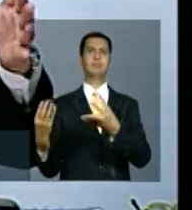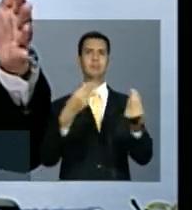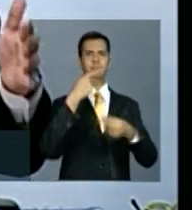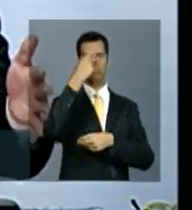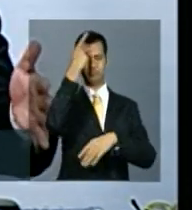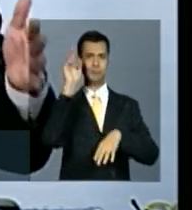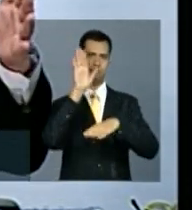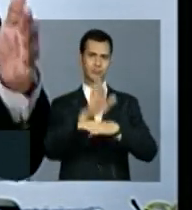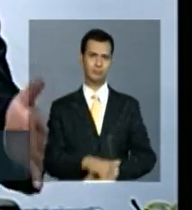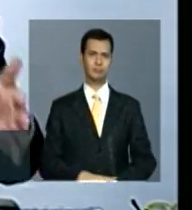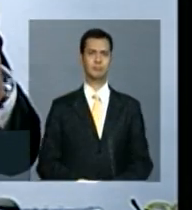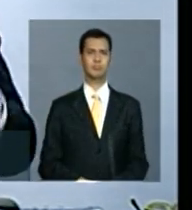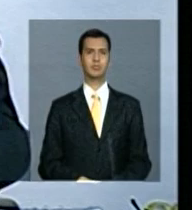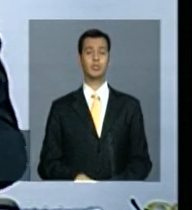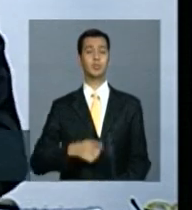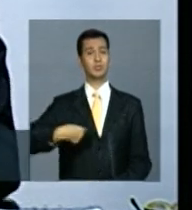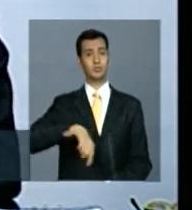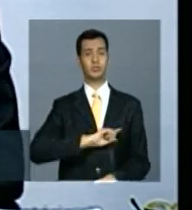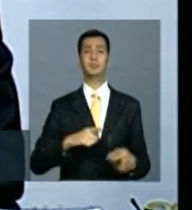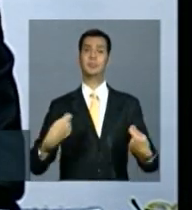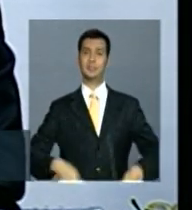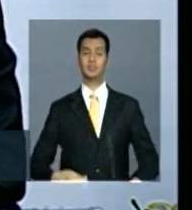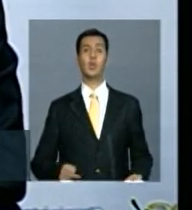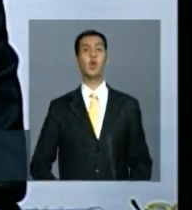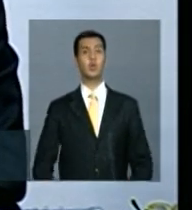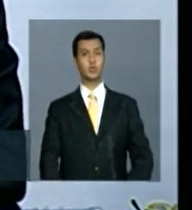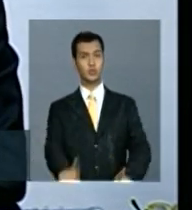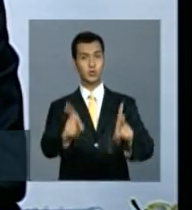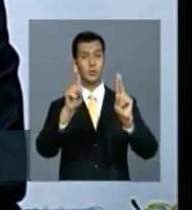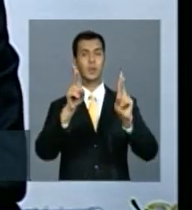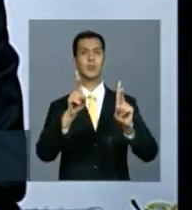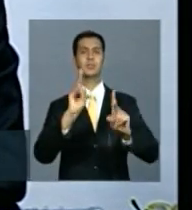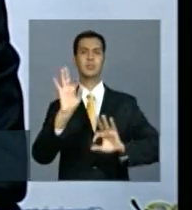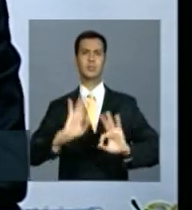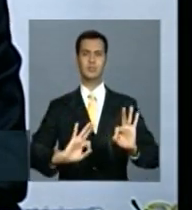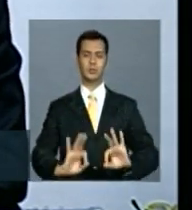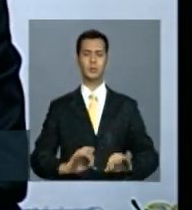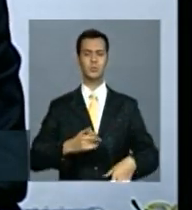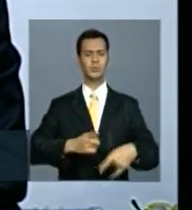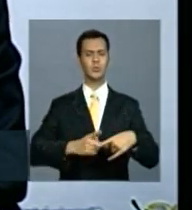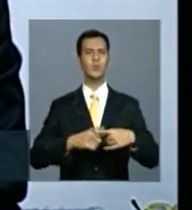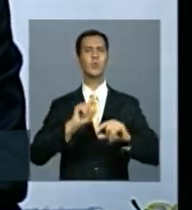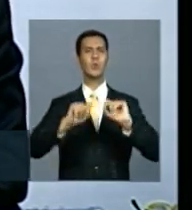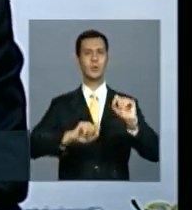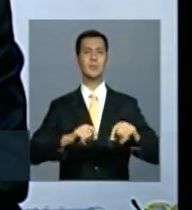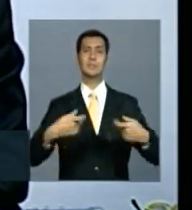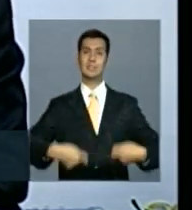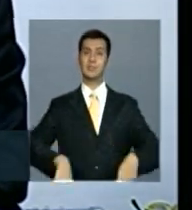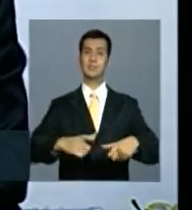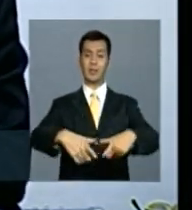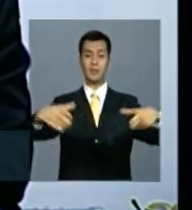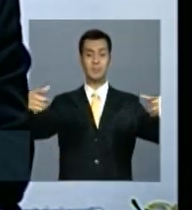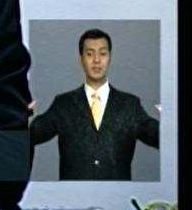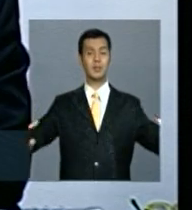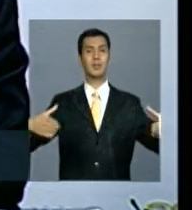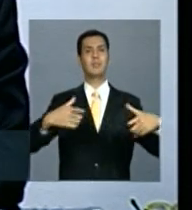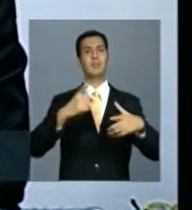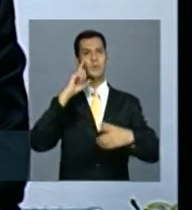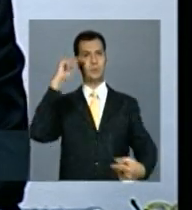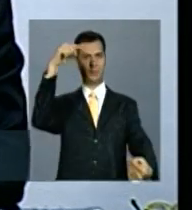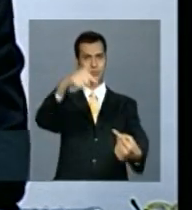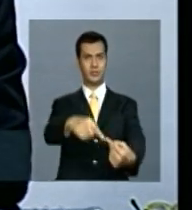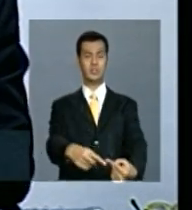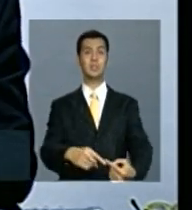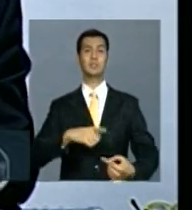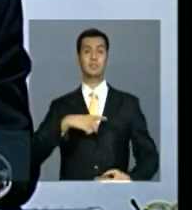e essa reorganização do acesso à saúde bucal essa população no sentido de ampliarmos ainda mais essa meta já no primeiro